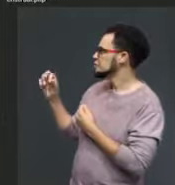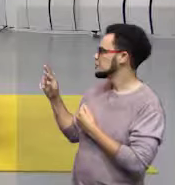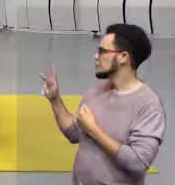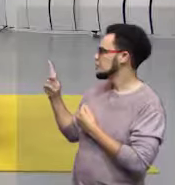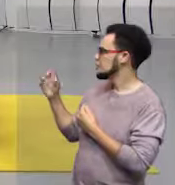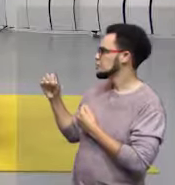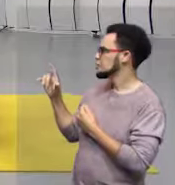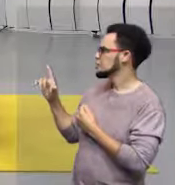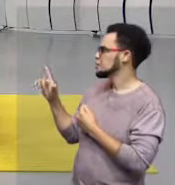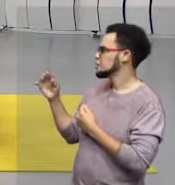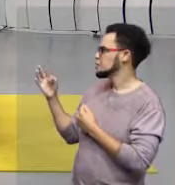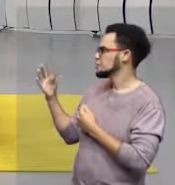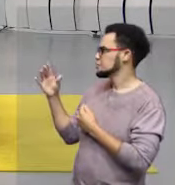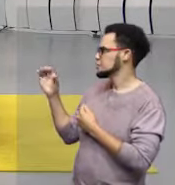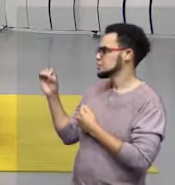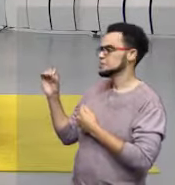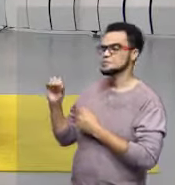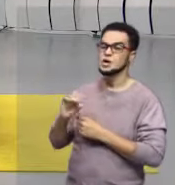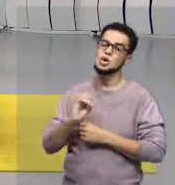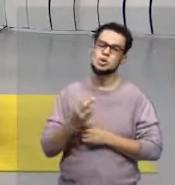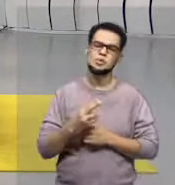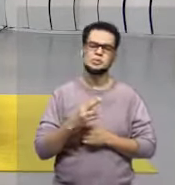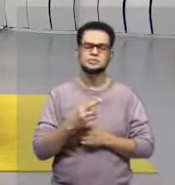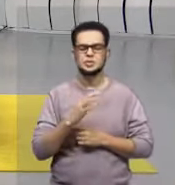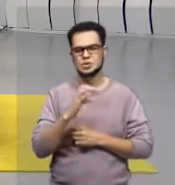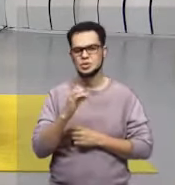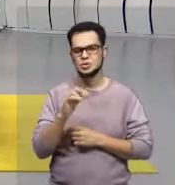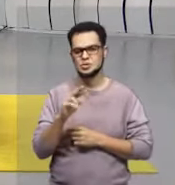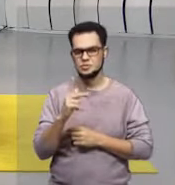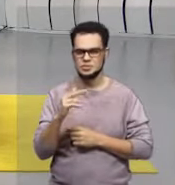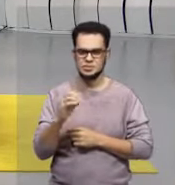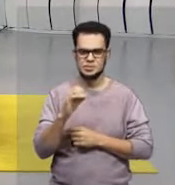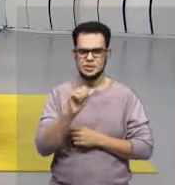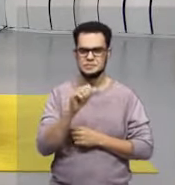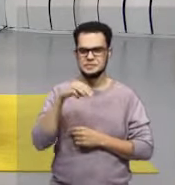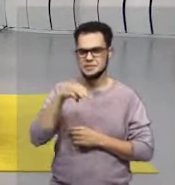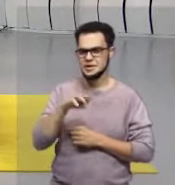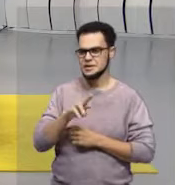aí. Então, voltando aqui no slide anterior, peraí.